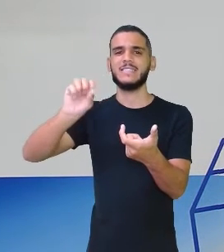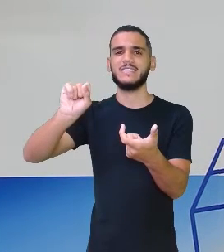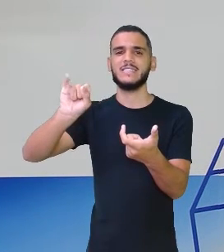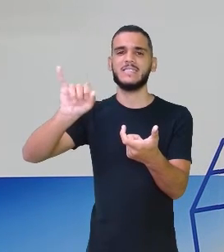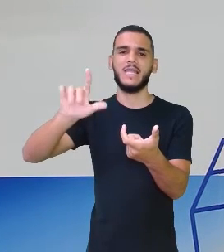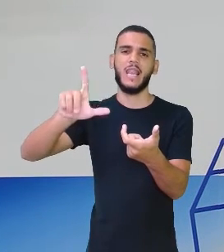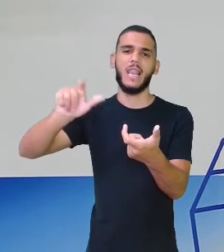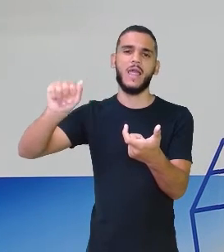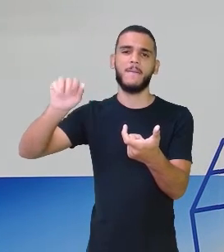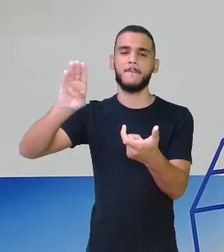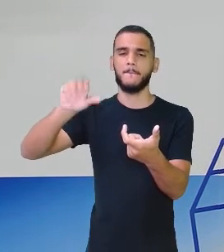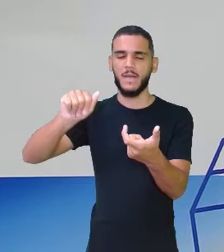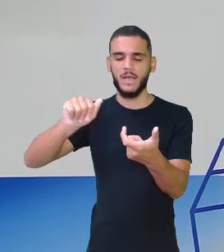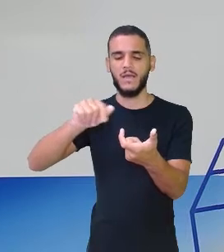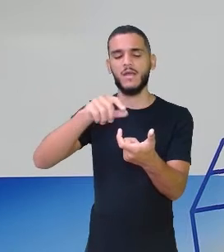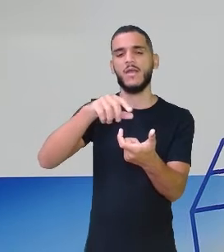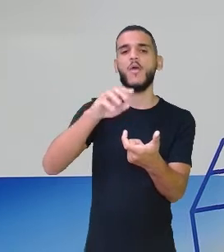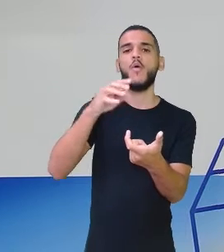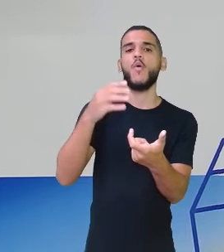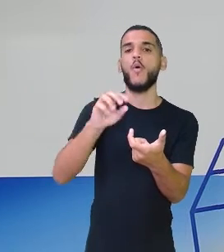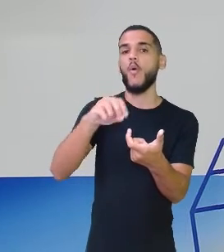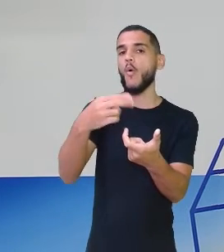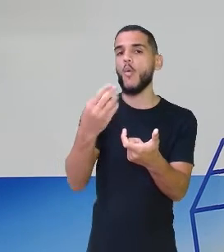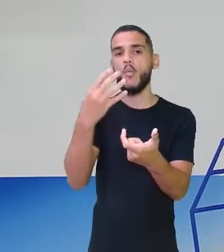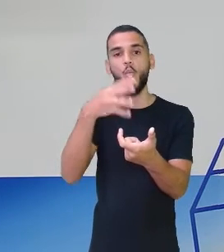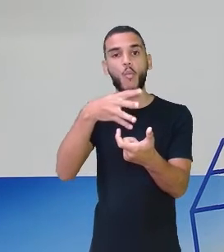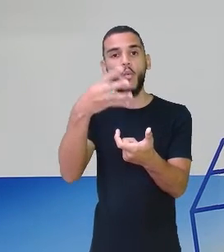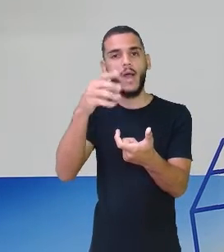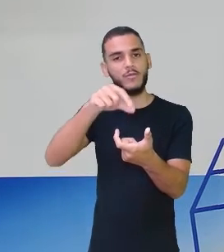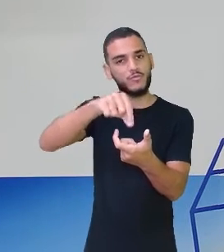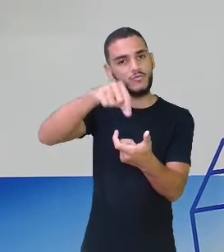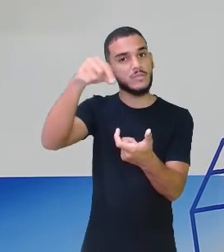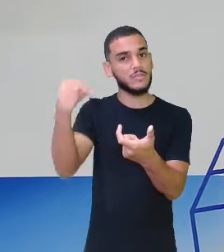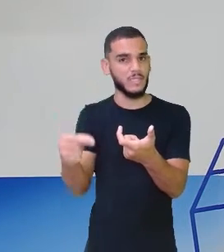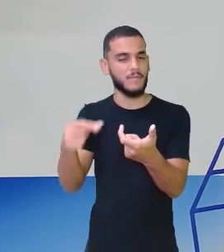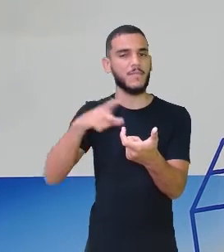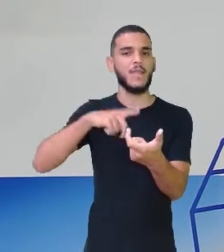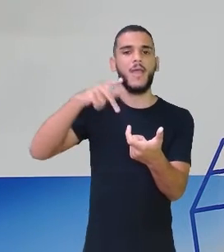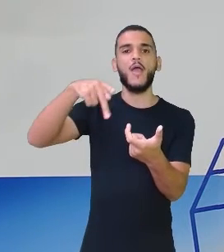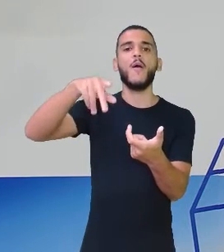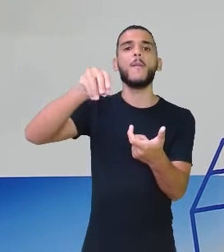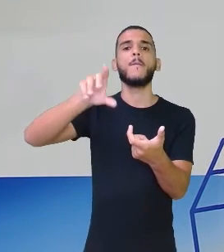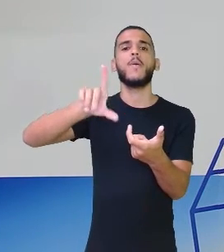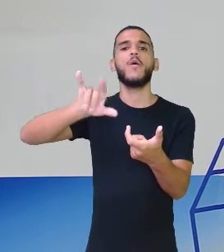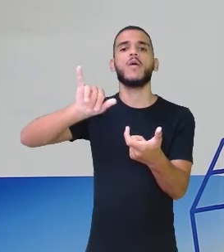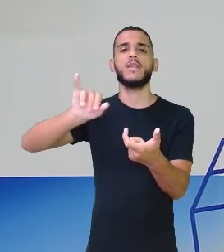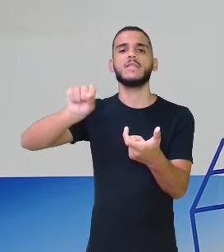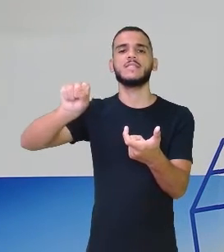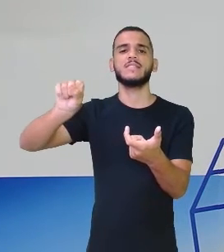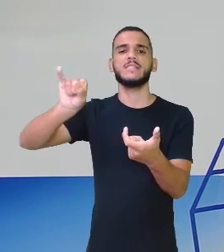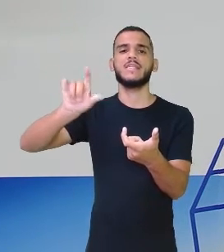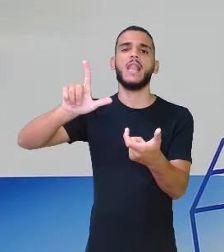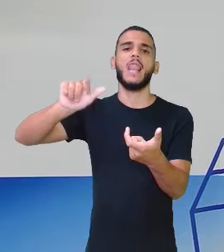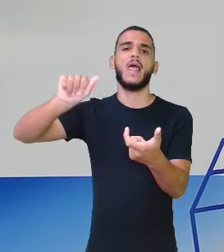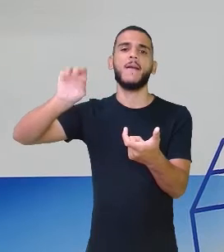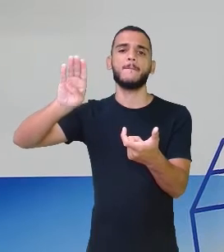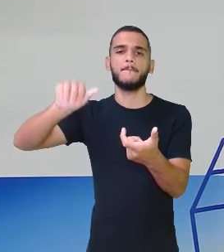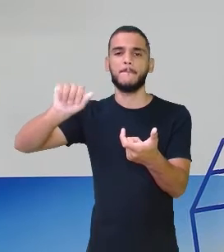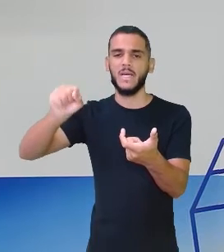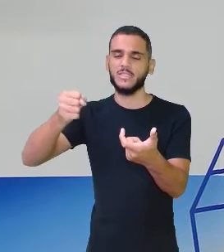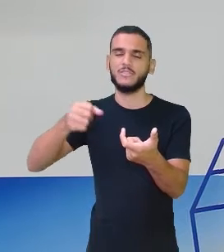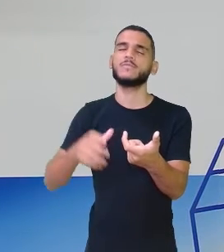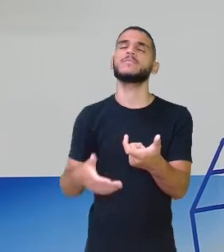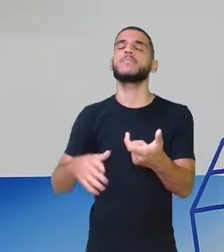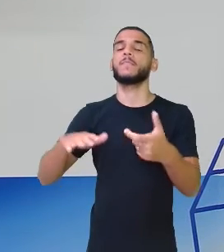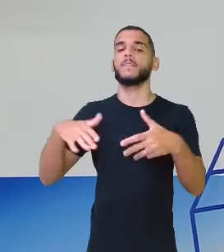mais polissílabas, não é isso? Eu posso ter palavras com muitas sílabas. Só que no caso,